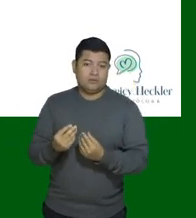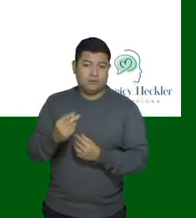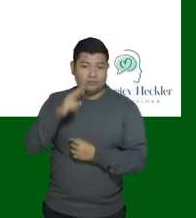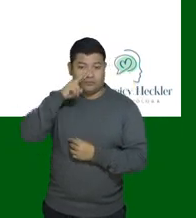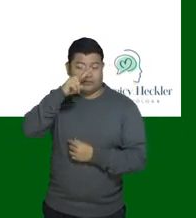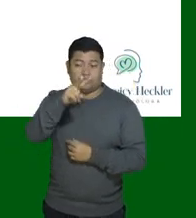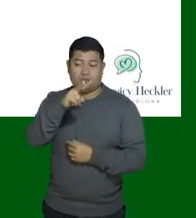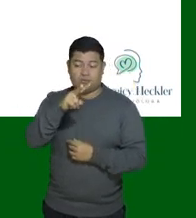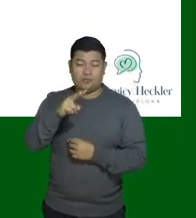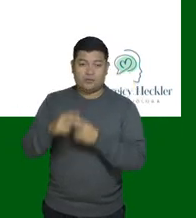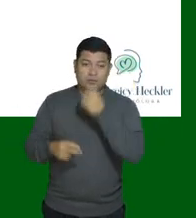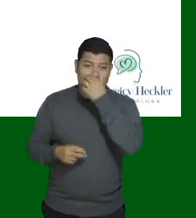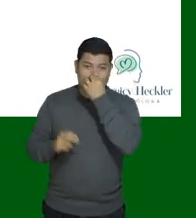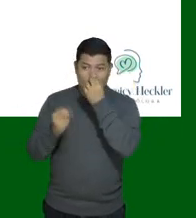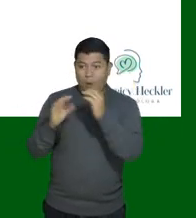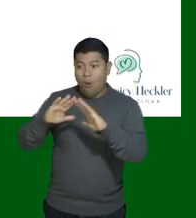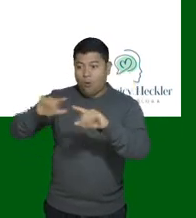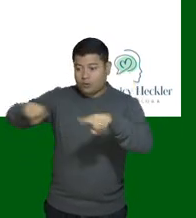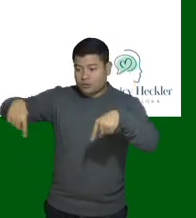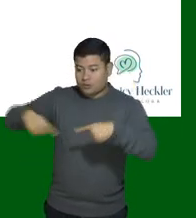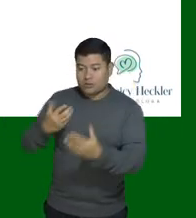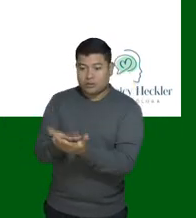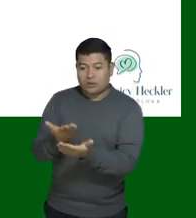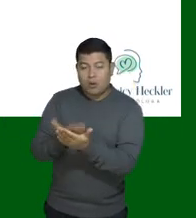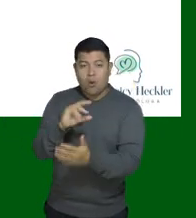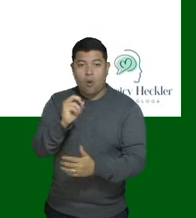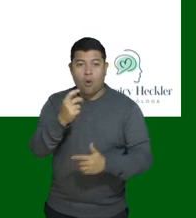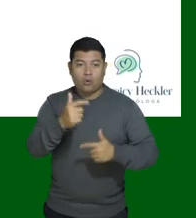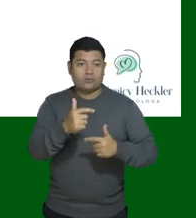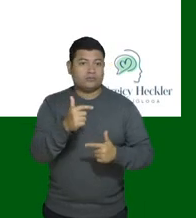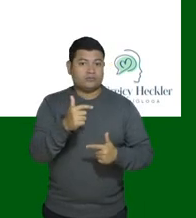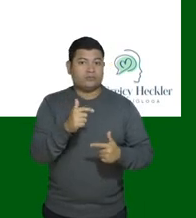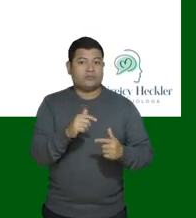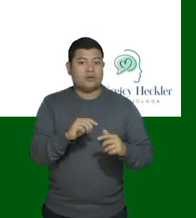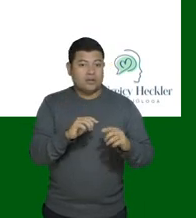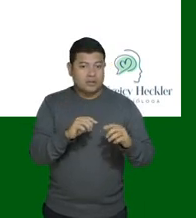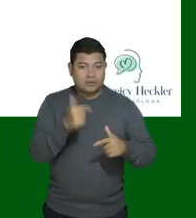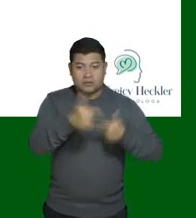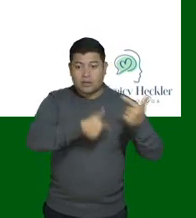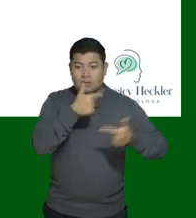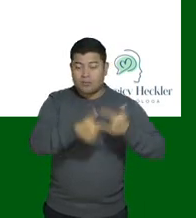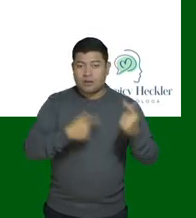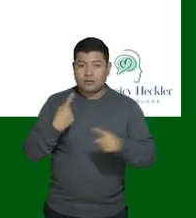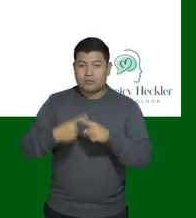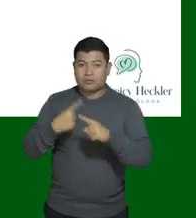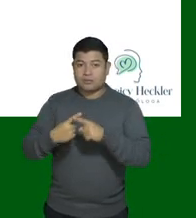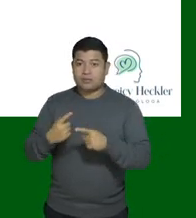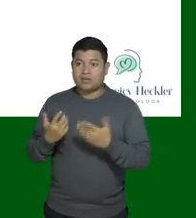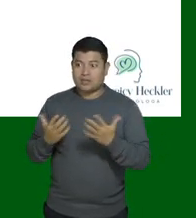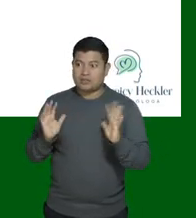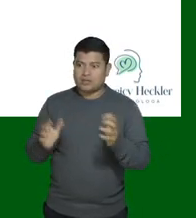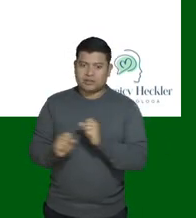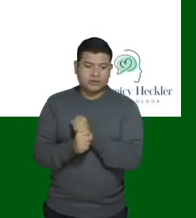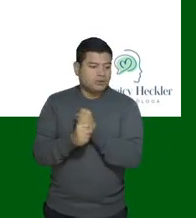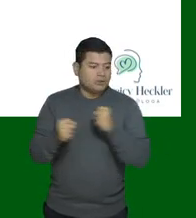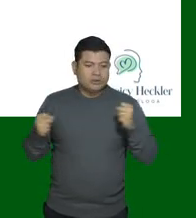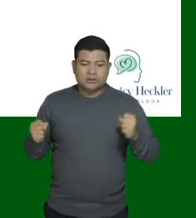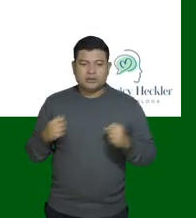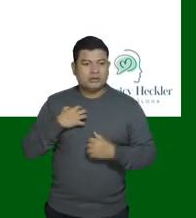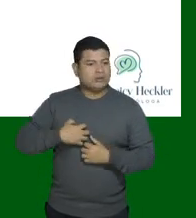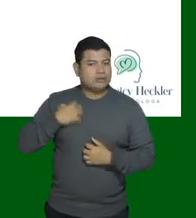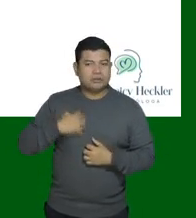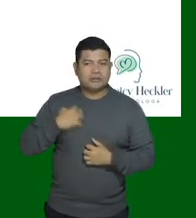não consegue se concentrar, como fica irritado. Porque, às vezes, é a atenção auditiva que não está legal, é